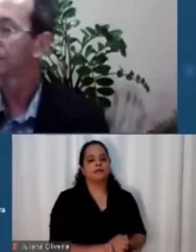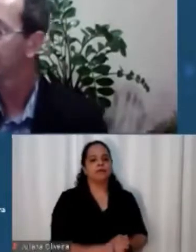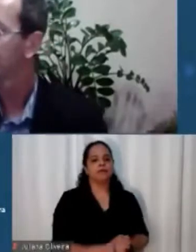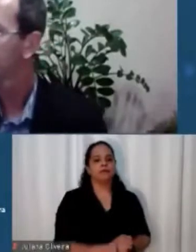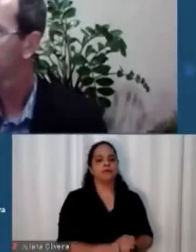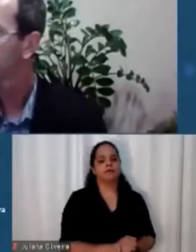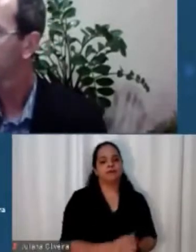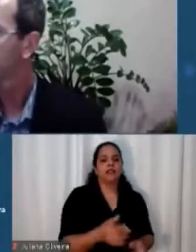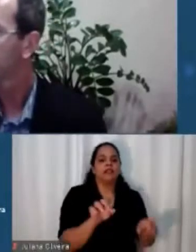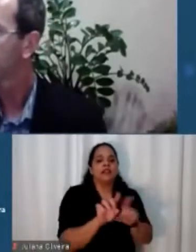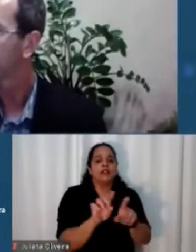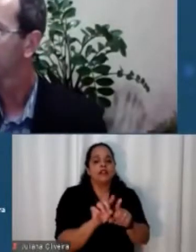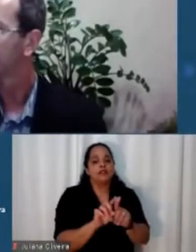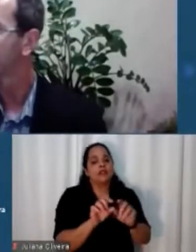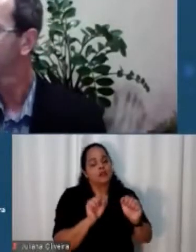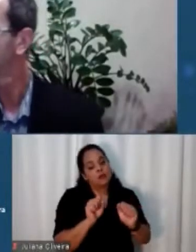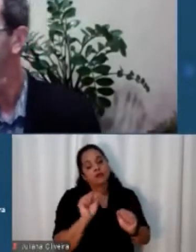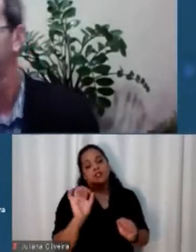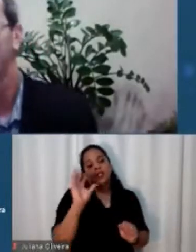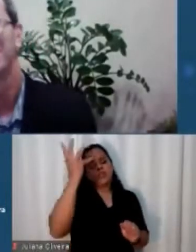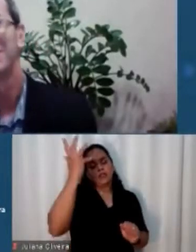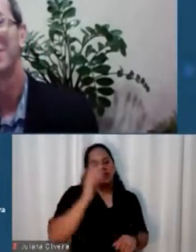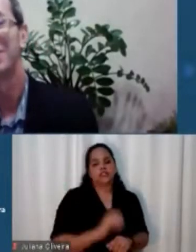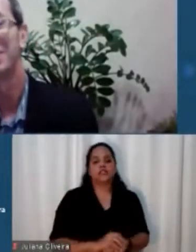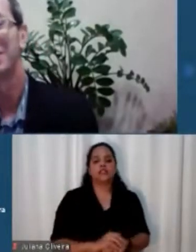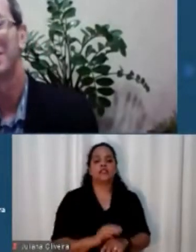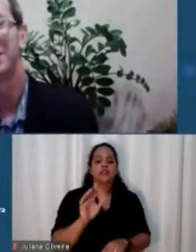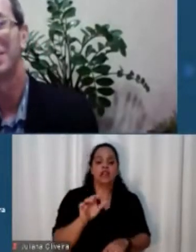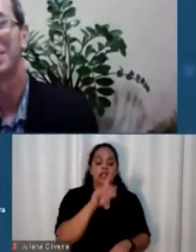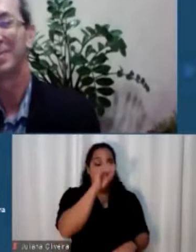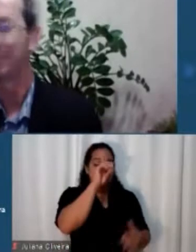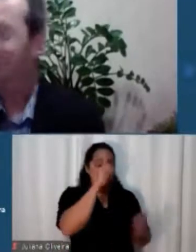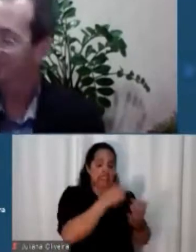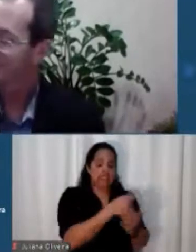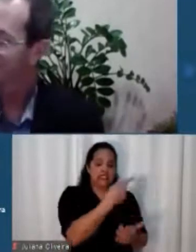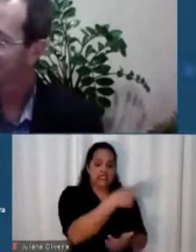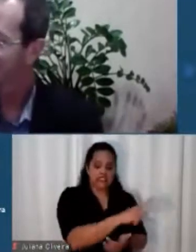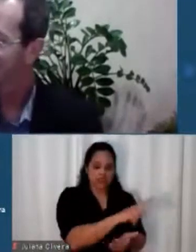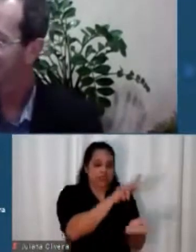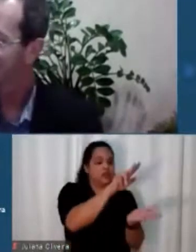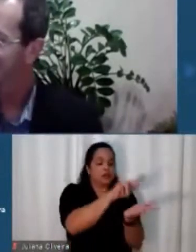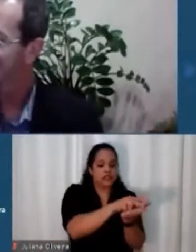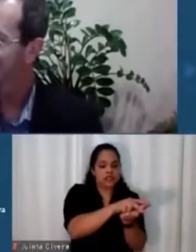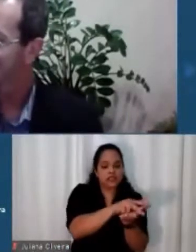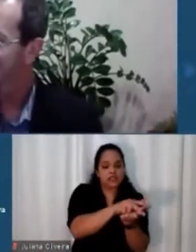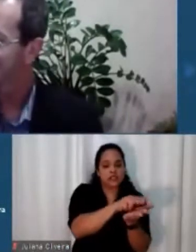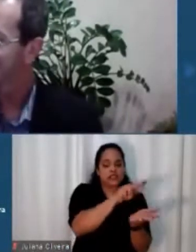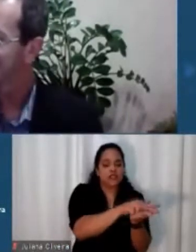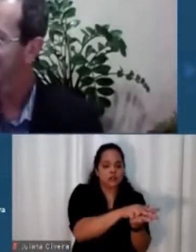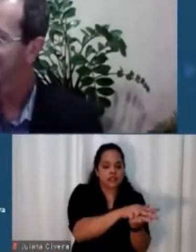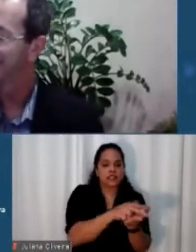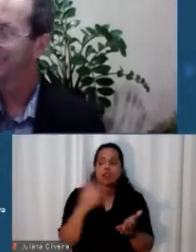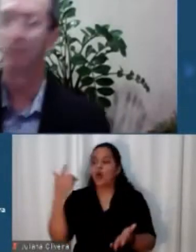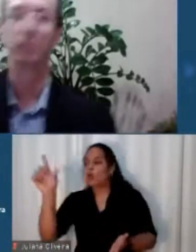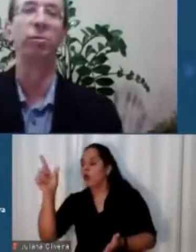talvez alguém, a mesma decisão, uma situação paciente igual em outro paciente que não tivesse